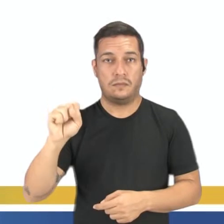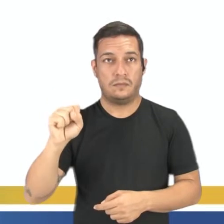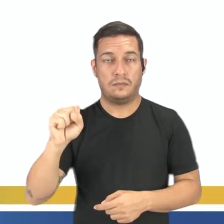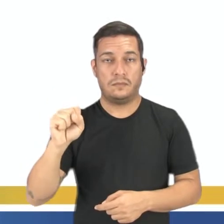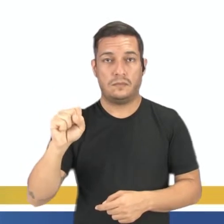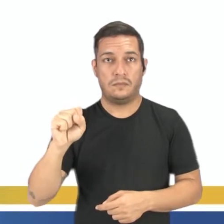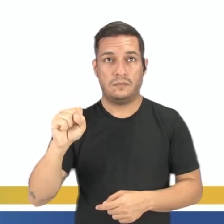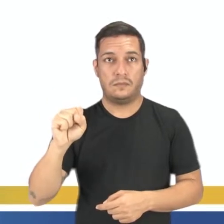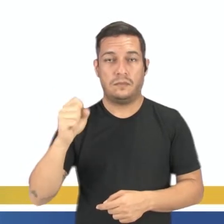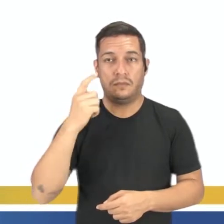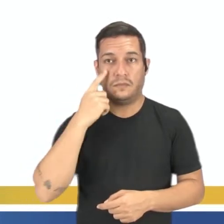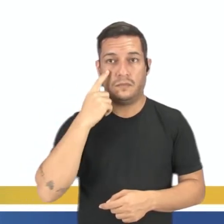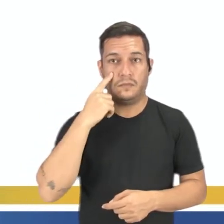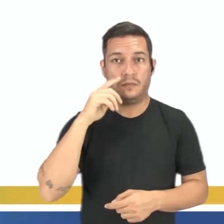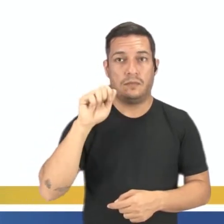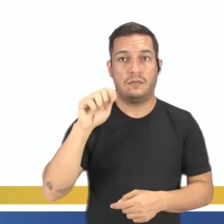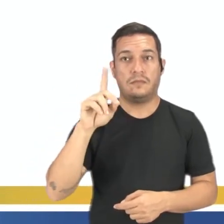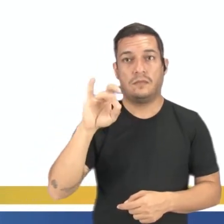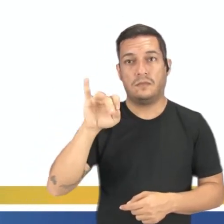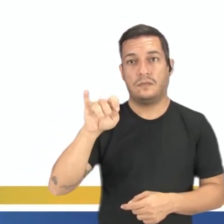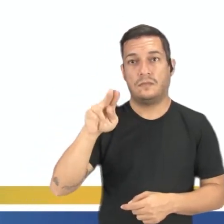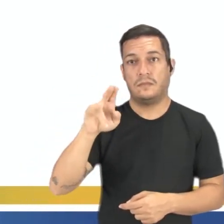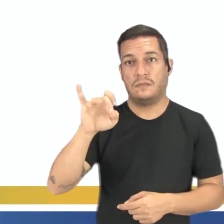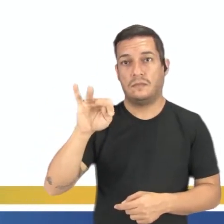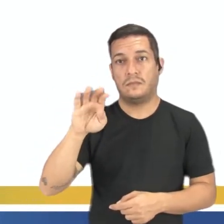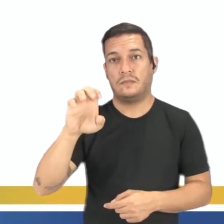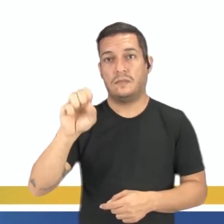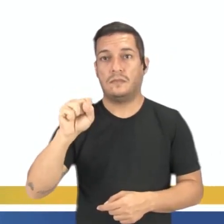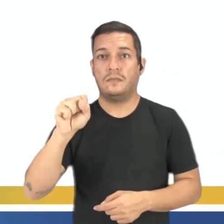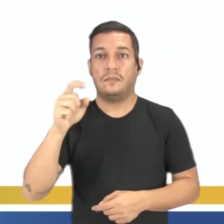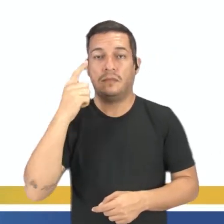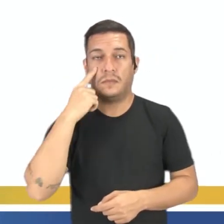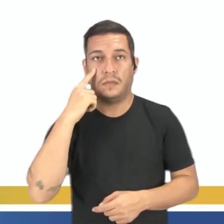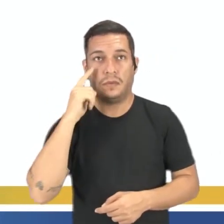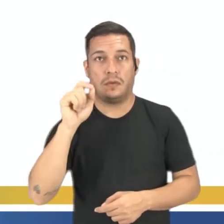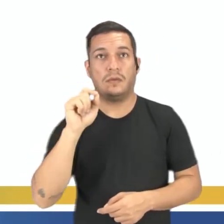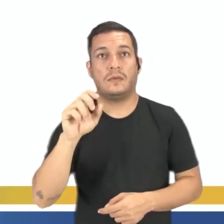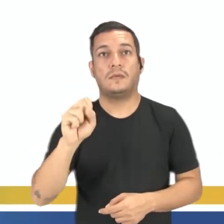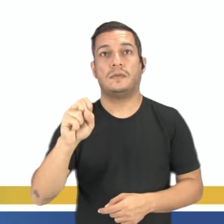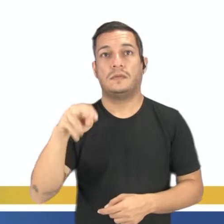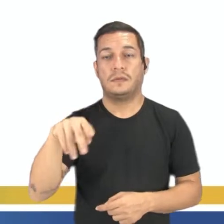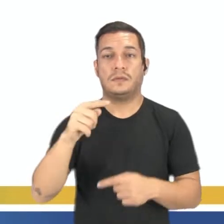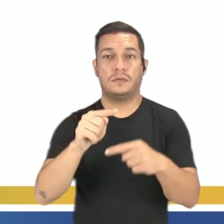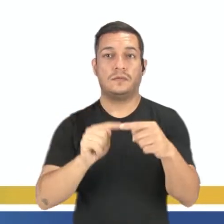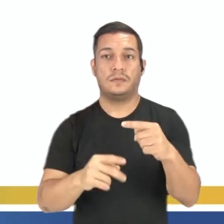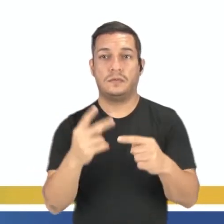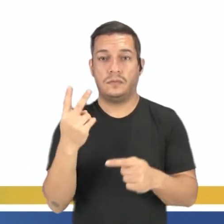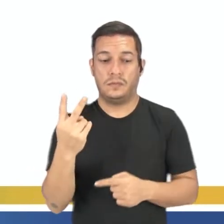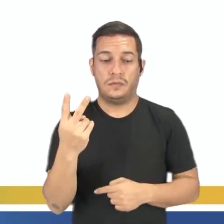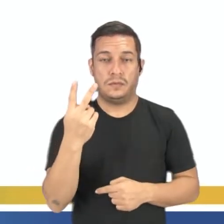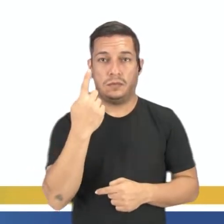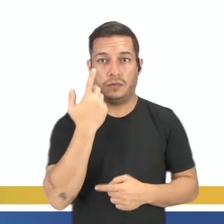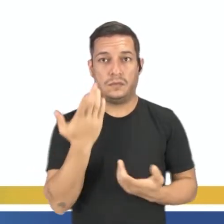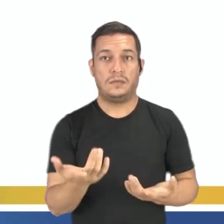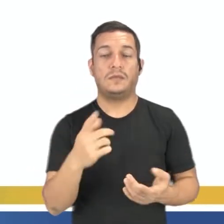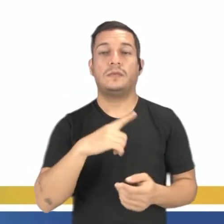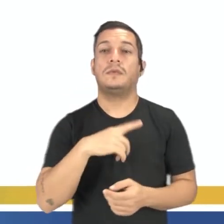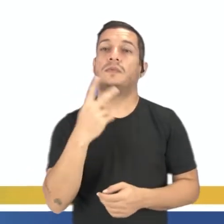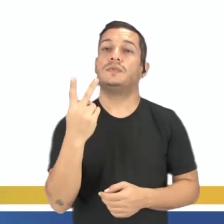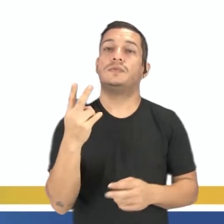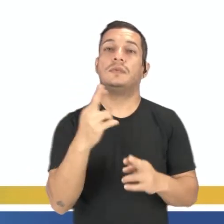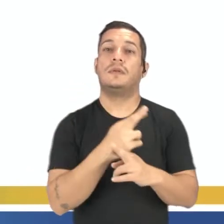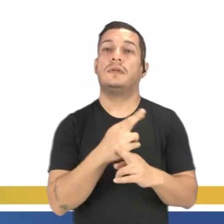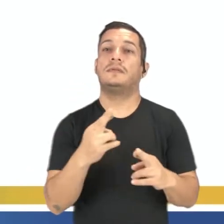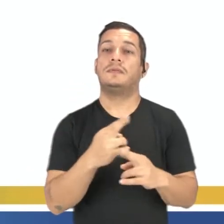lados adjacentes, próximos desse ângulo, vezes o seno desse ângulo dividido por 2. Então, nós temos